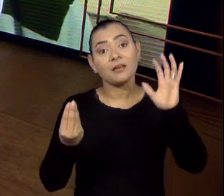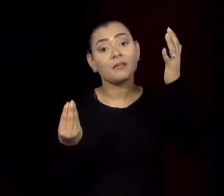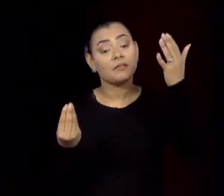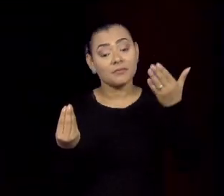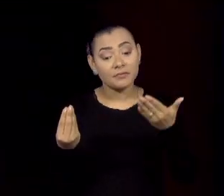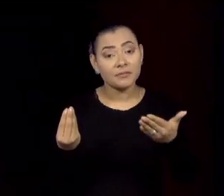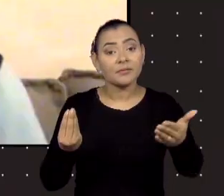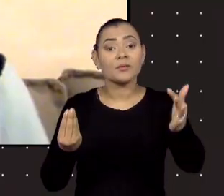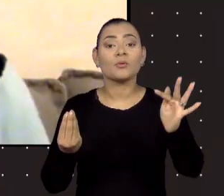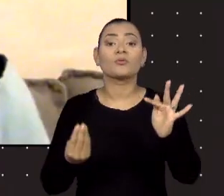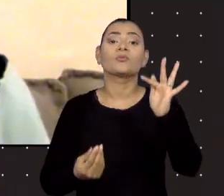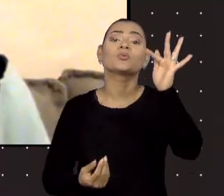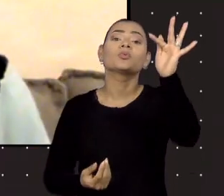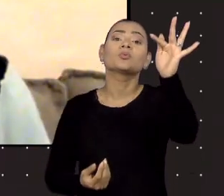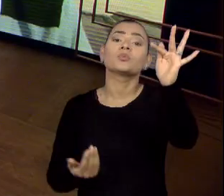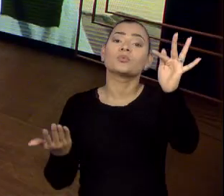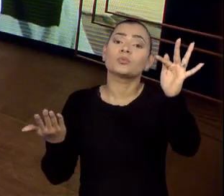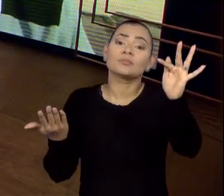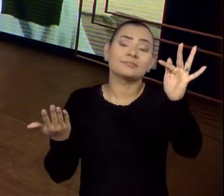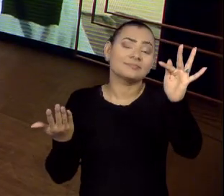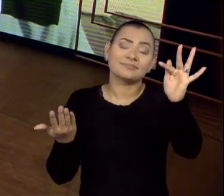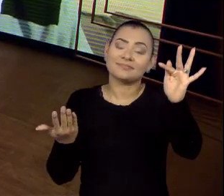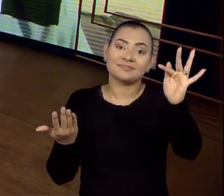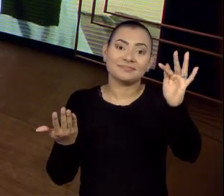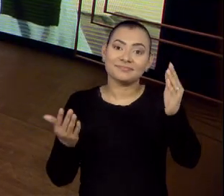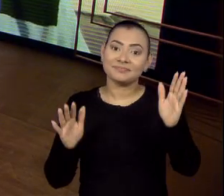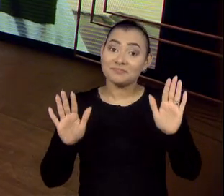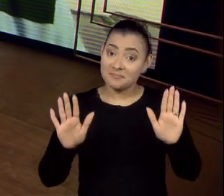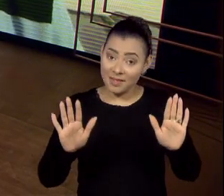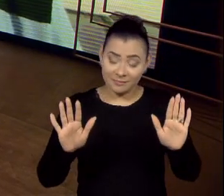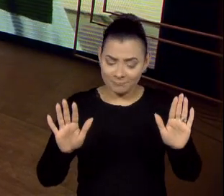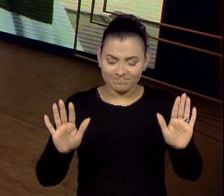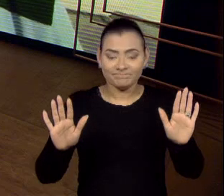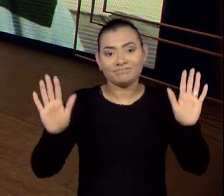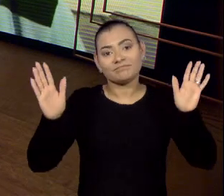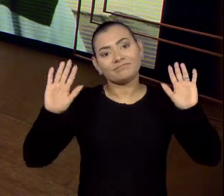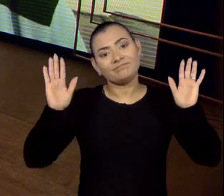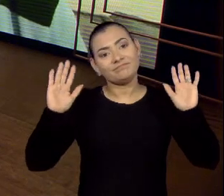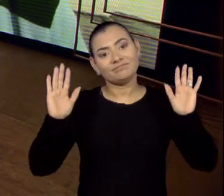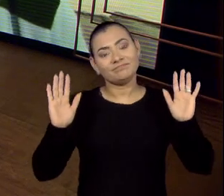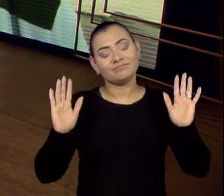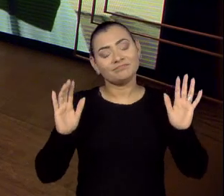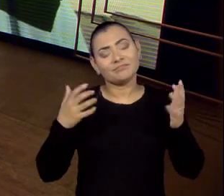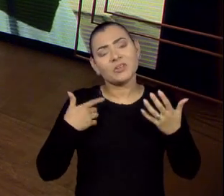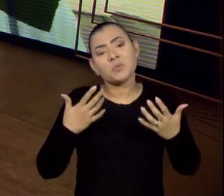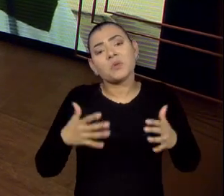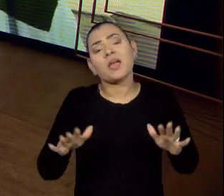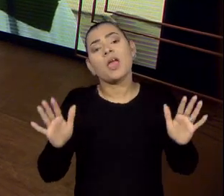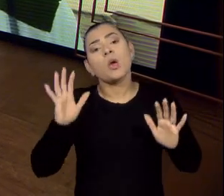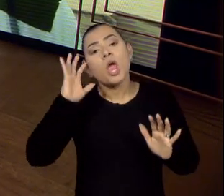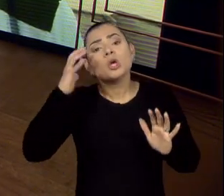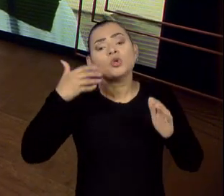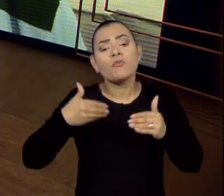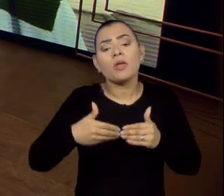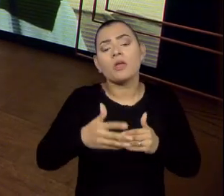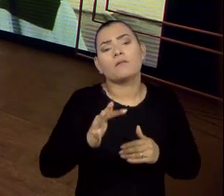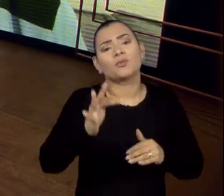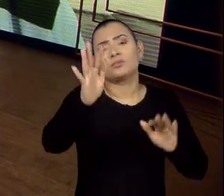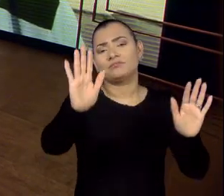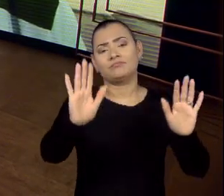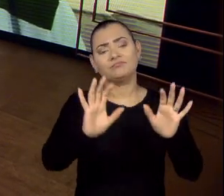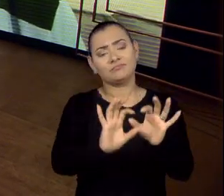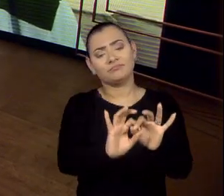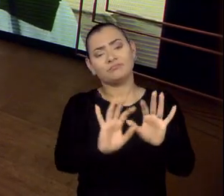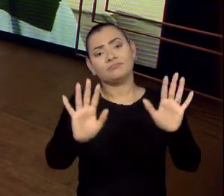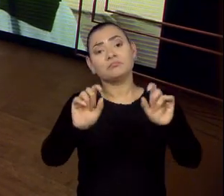é o futuro. O futuro é esse. Mas eu não quero dar solução também. Eu deixo sempre